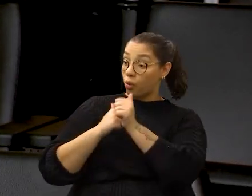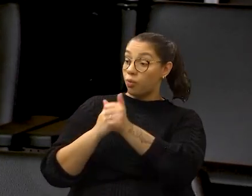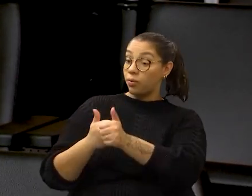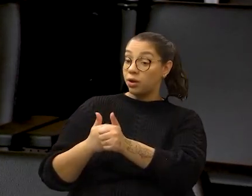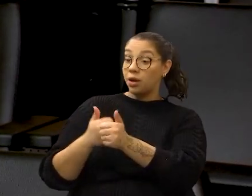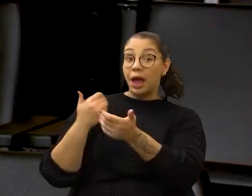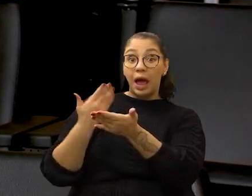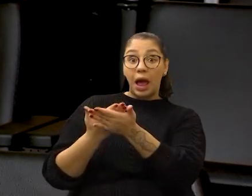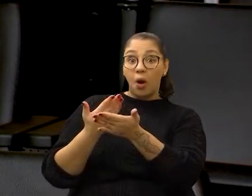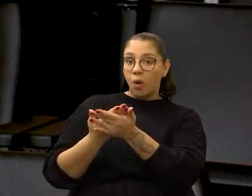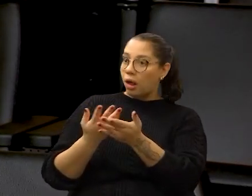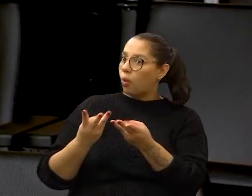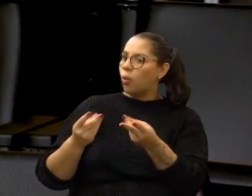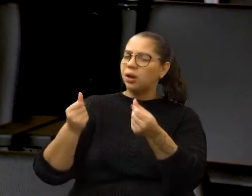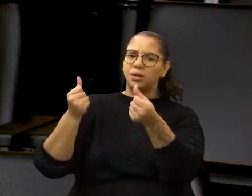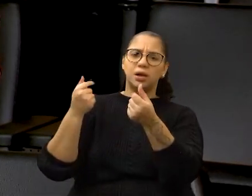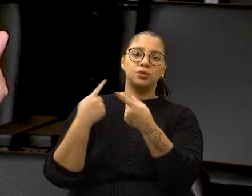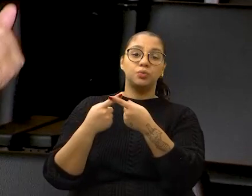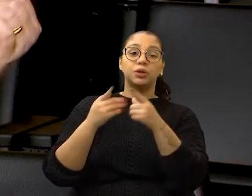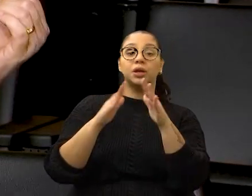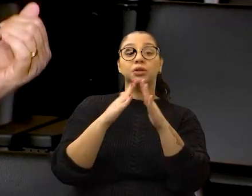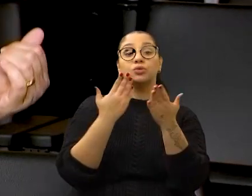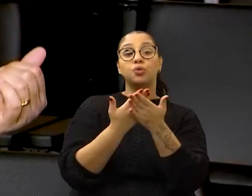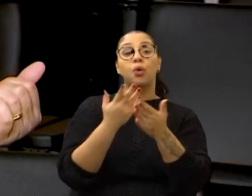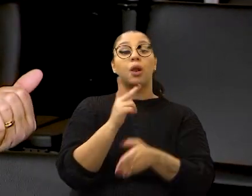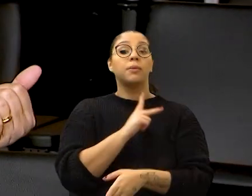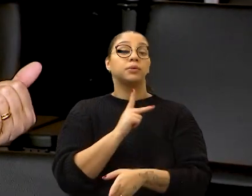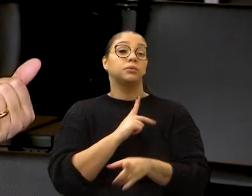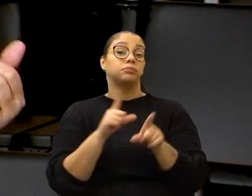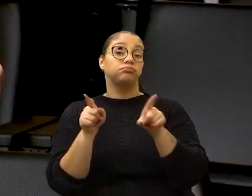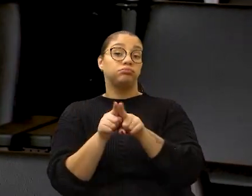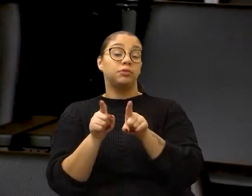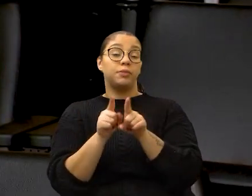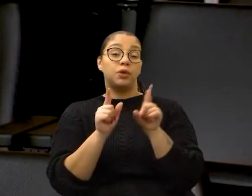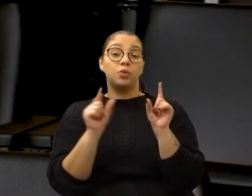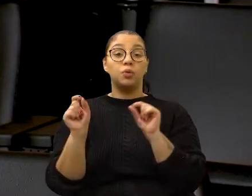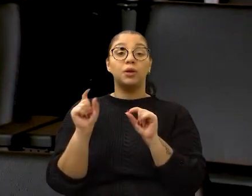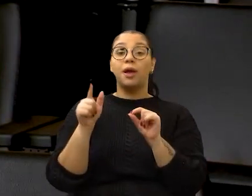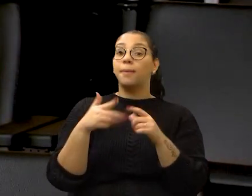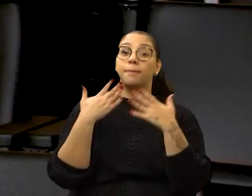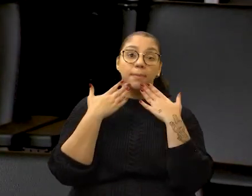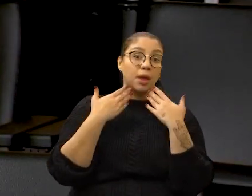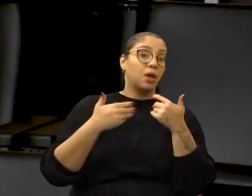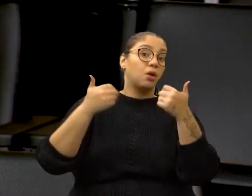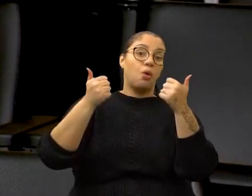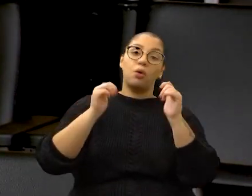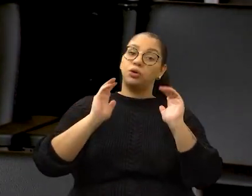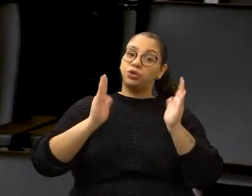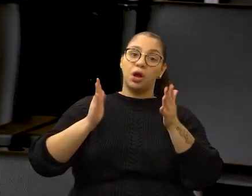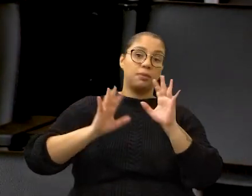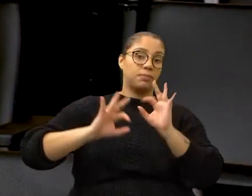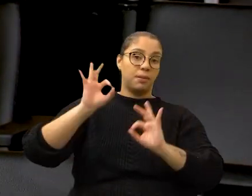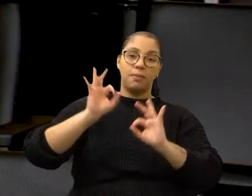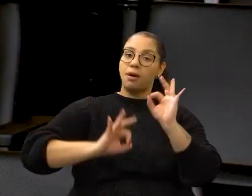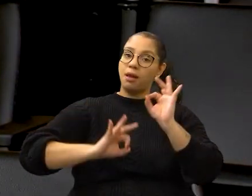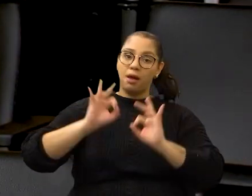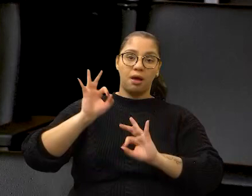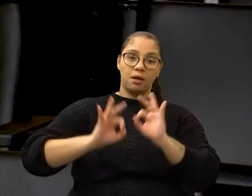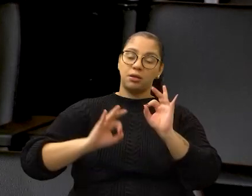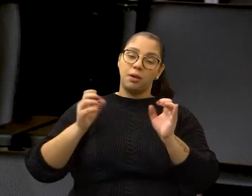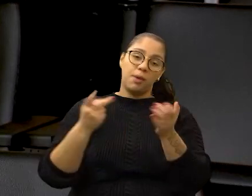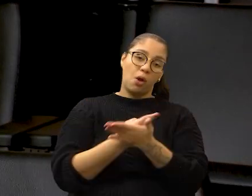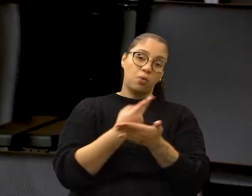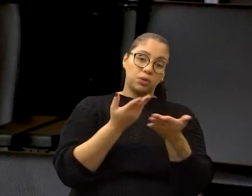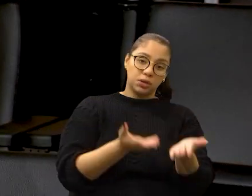aulas de extrema qualidade, porque as escolas particulares também estavam bem melhores preparadas para